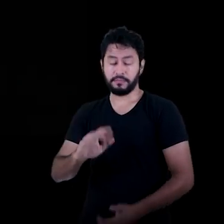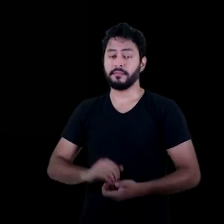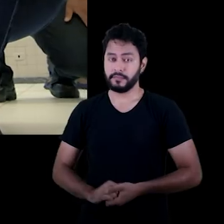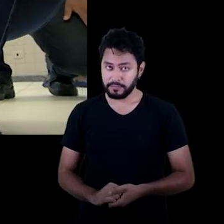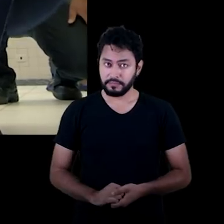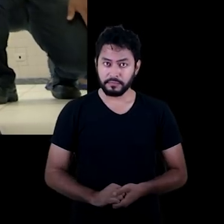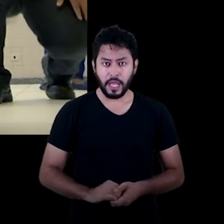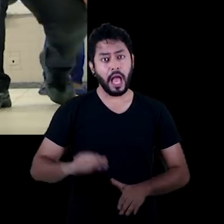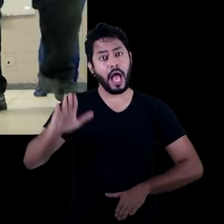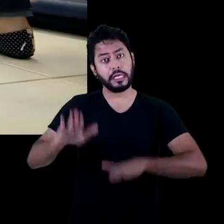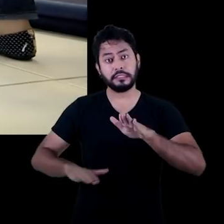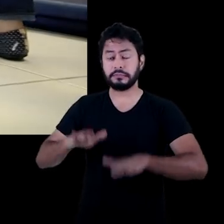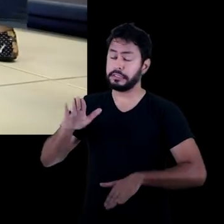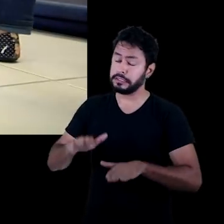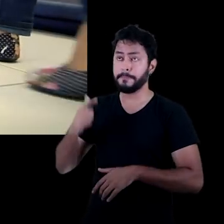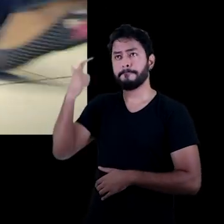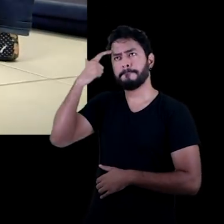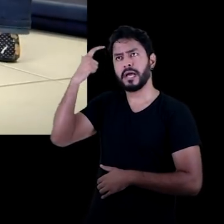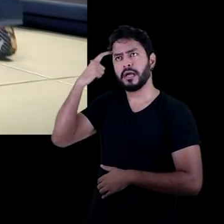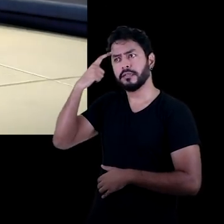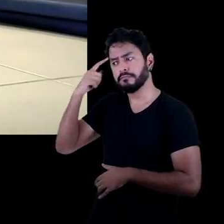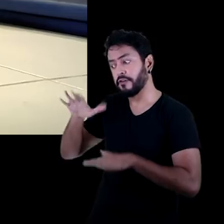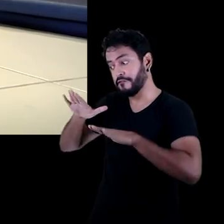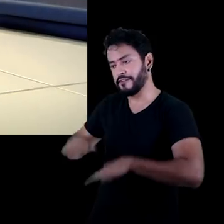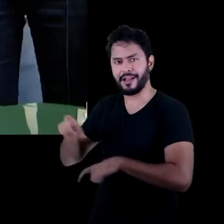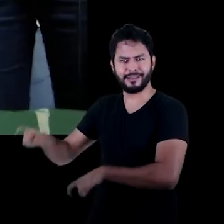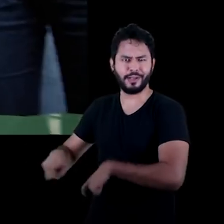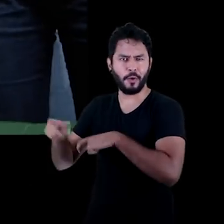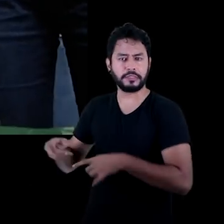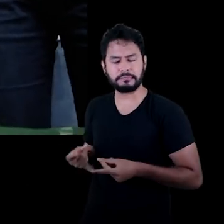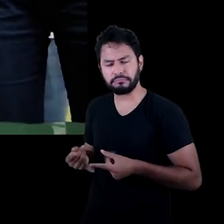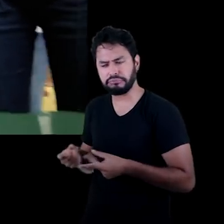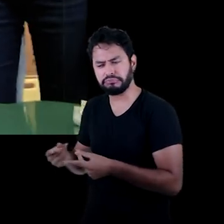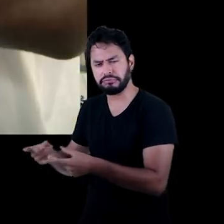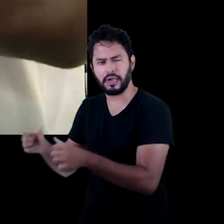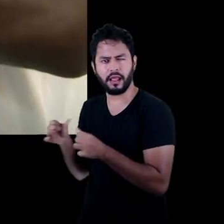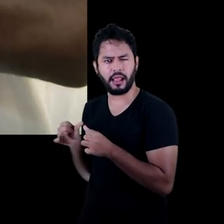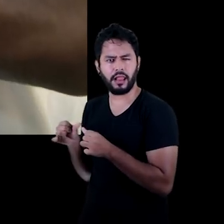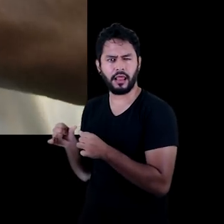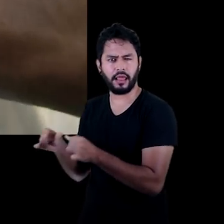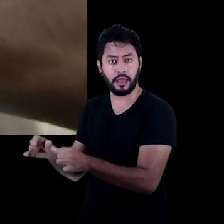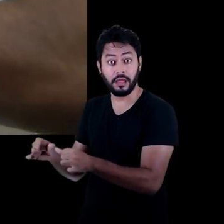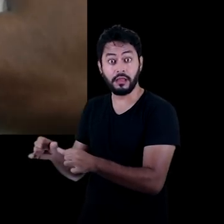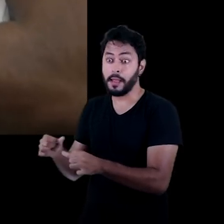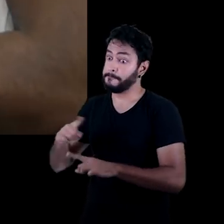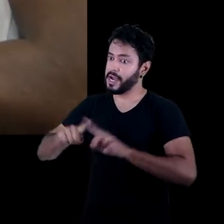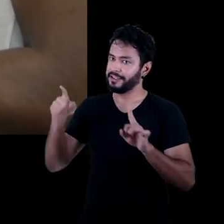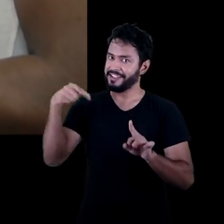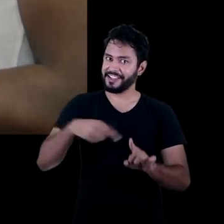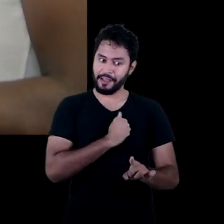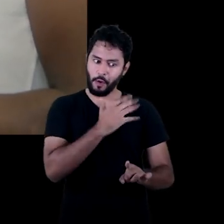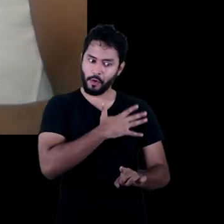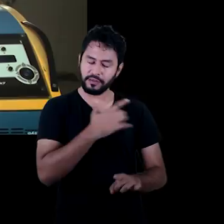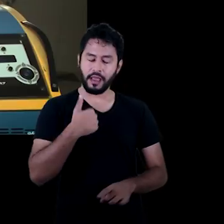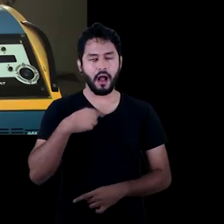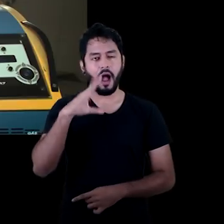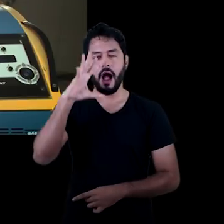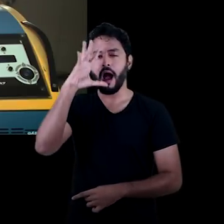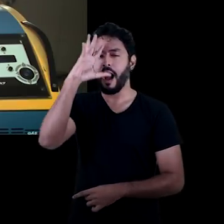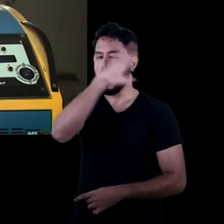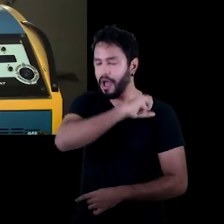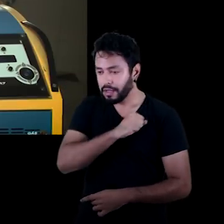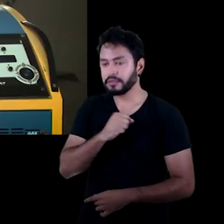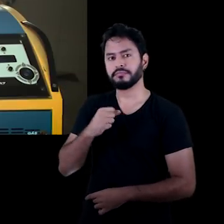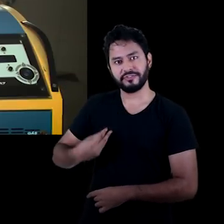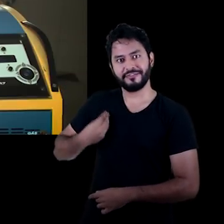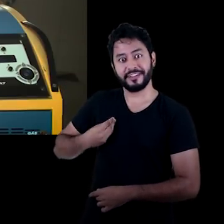futuramente. Talvez fique na roça. E aqui no IF eu aprendi que a gente sempre tem oportunidade na vida. A área